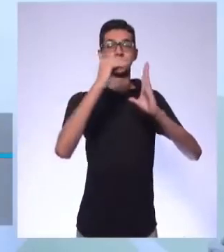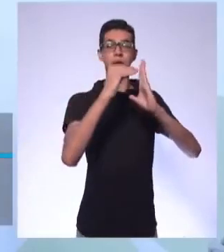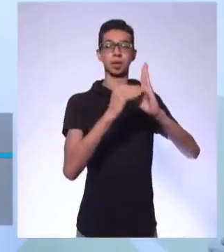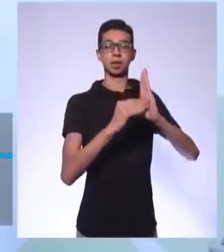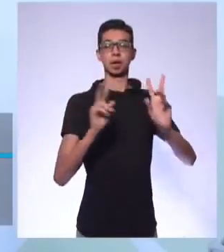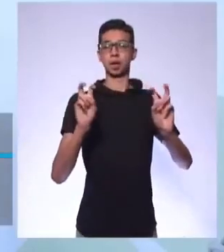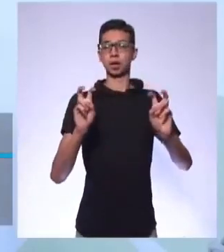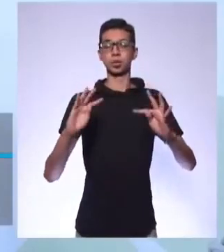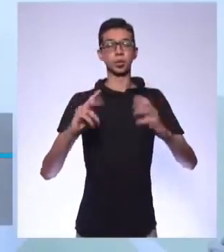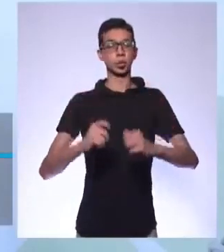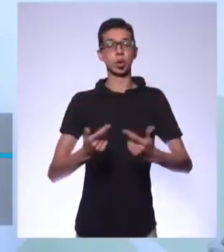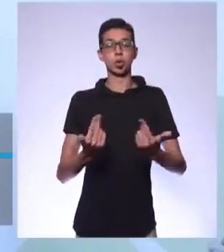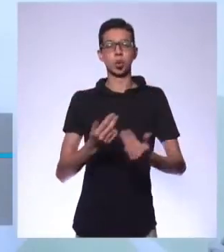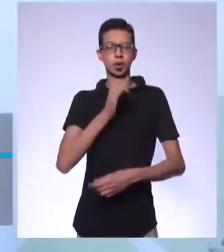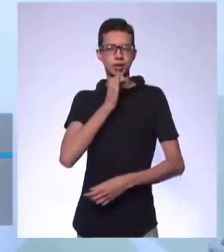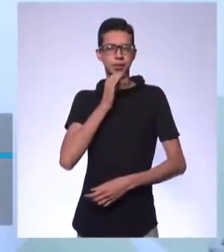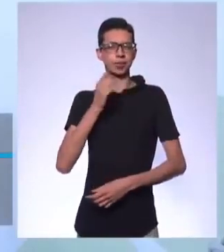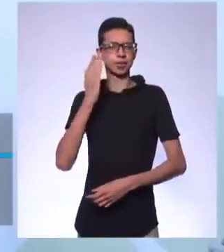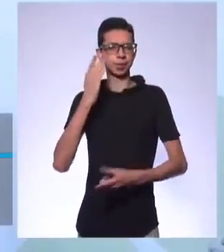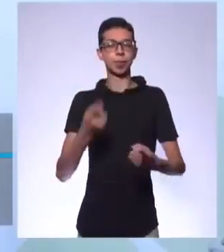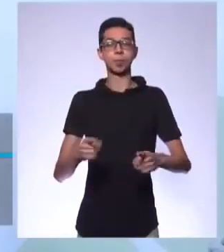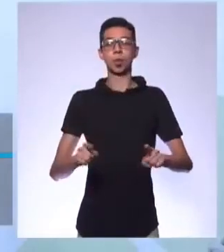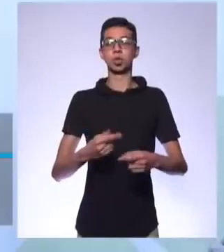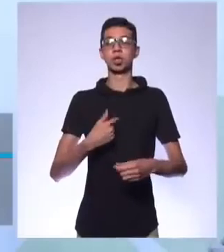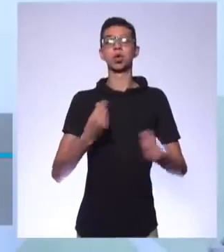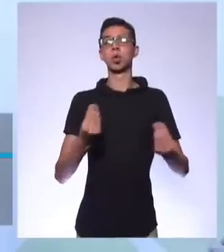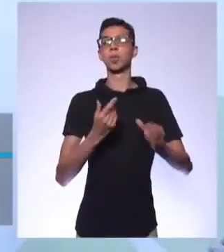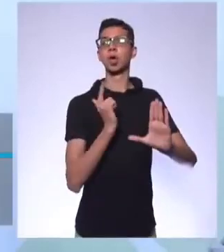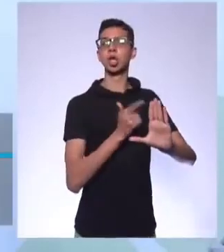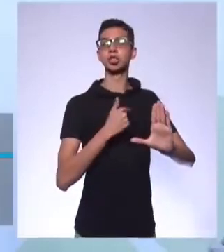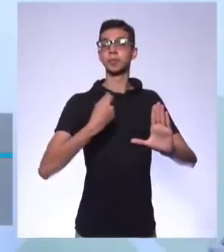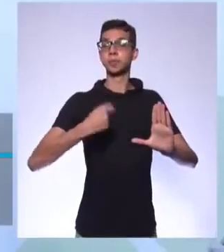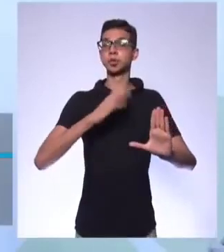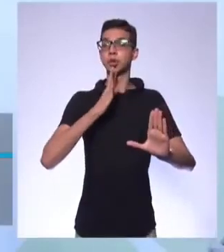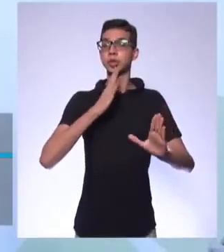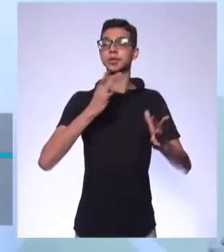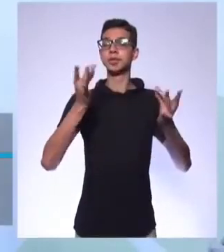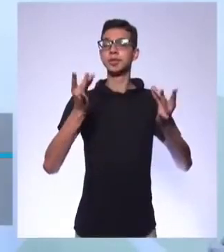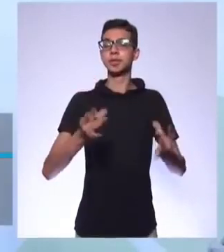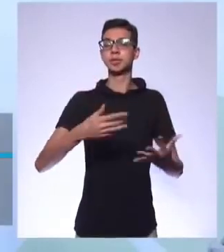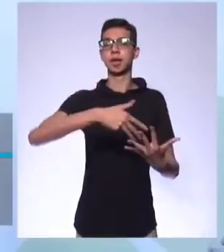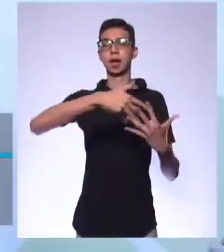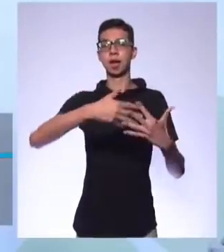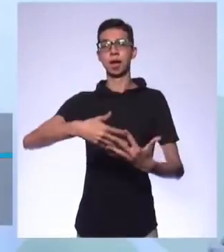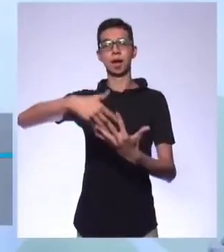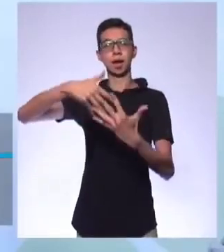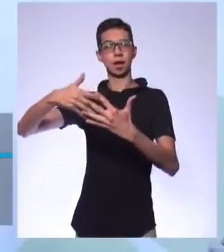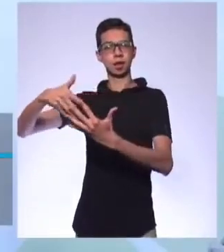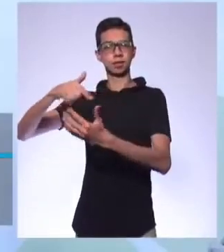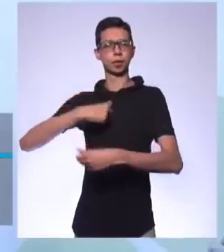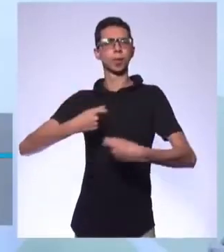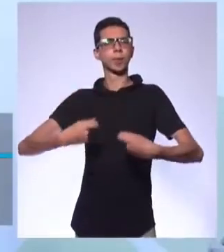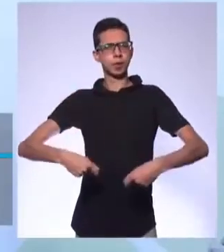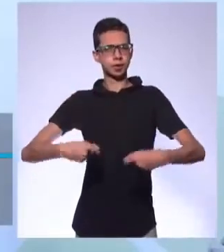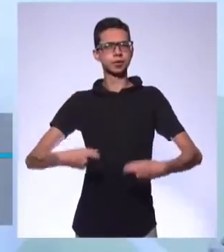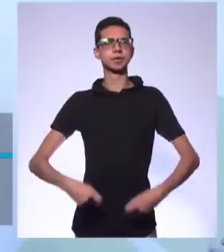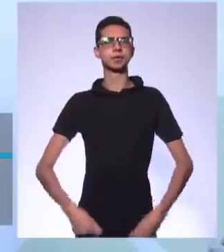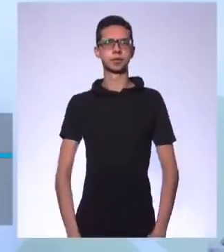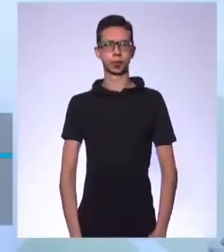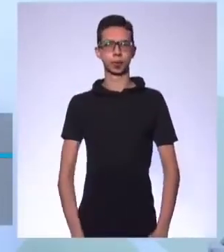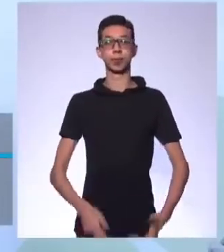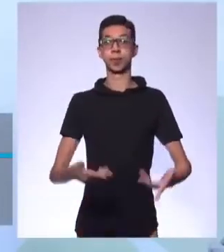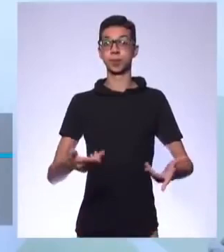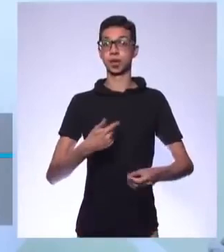esse mundo, igual música, né? Para eu criticar, eu tenho que conhecer, ter aí um estudo apurado sobre o assunto. Então, eu